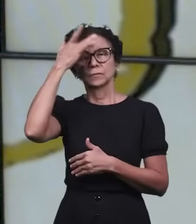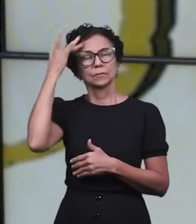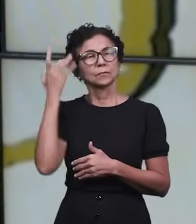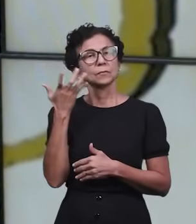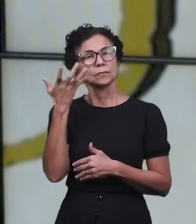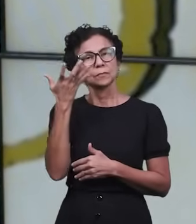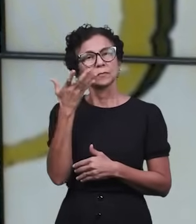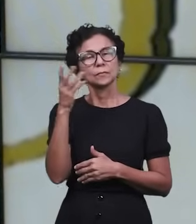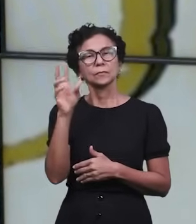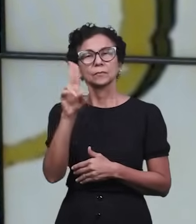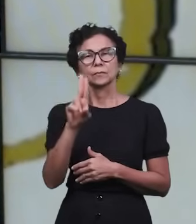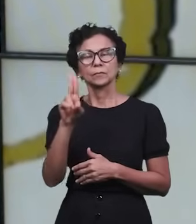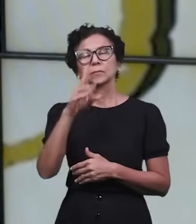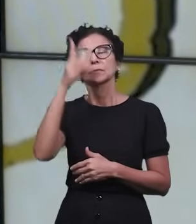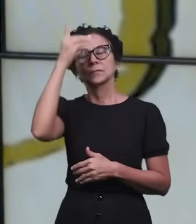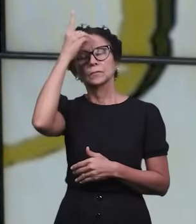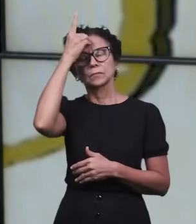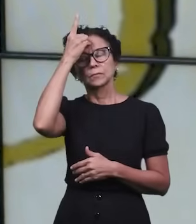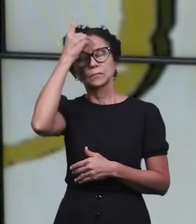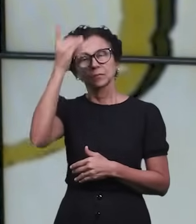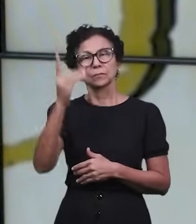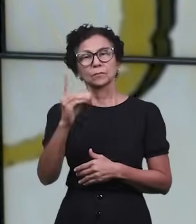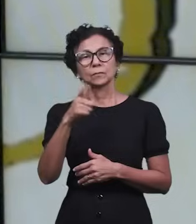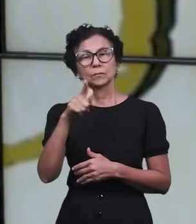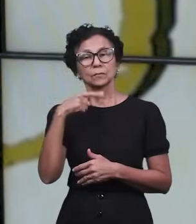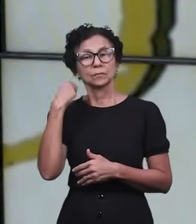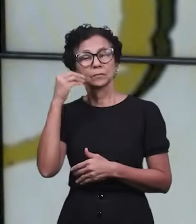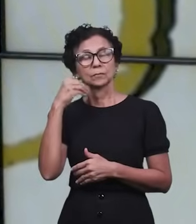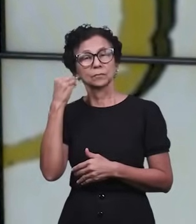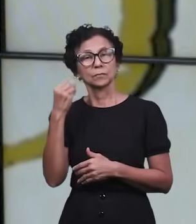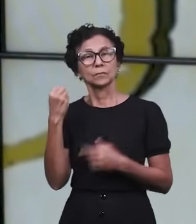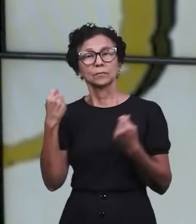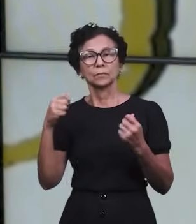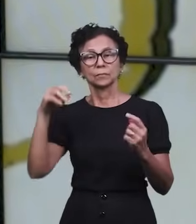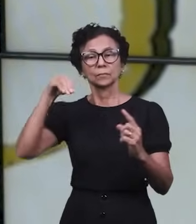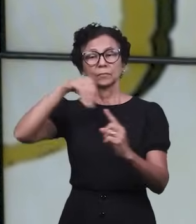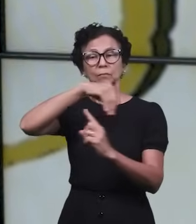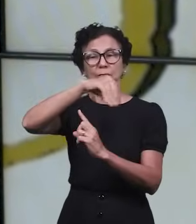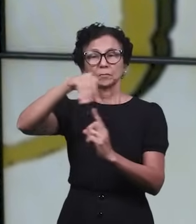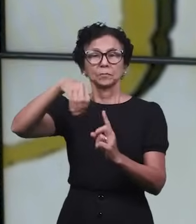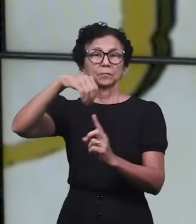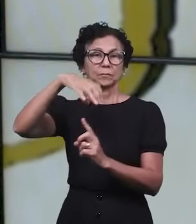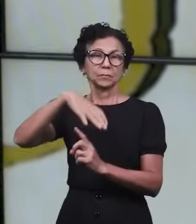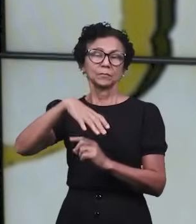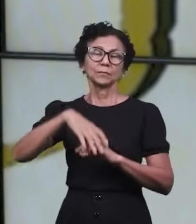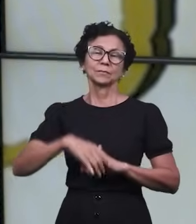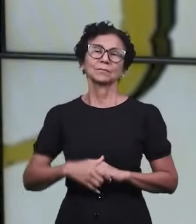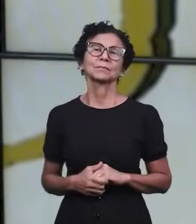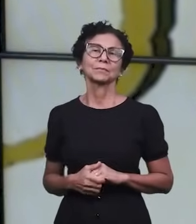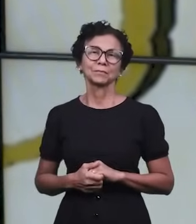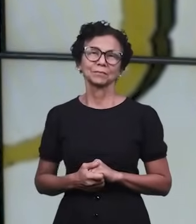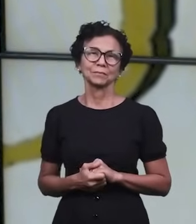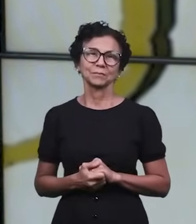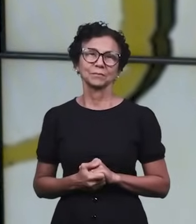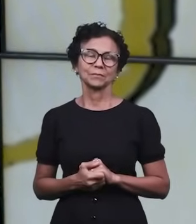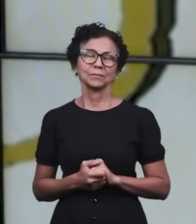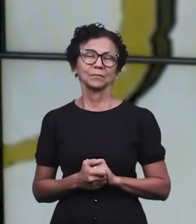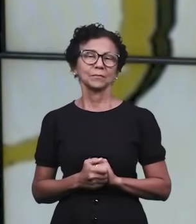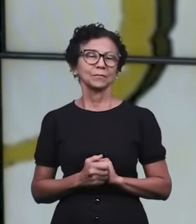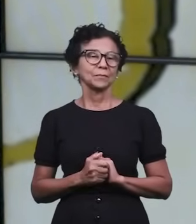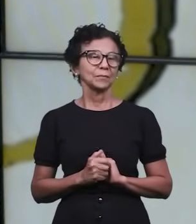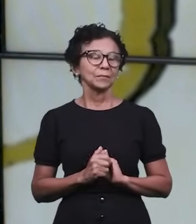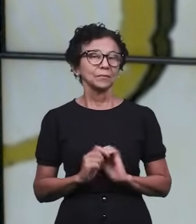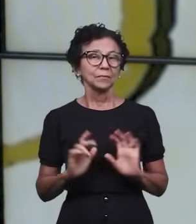usada em dons, que não tem experiência, ele precisa usar os recursos da graça para que a graça possa